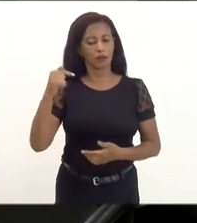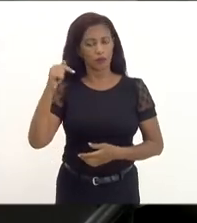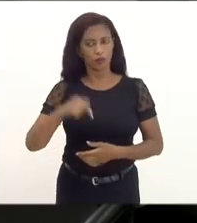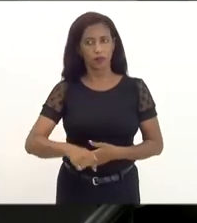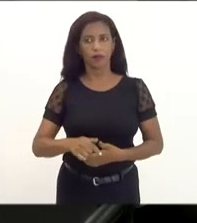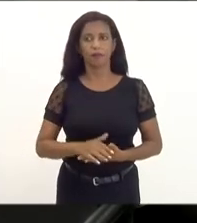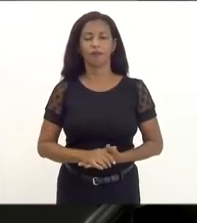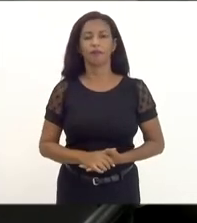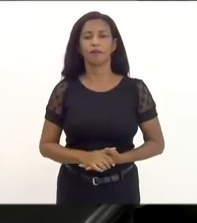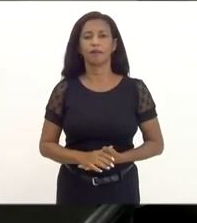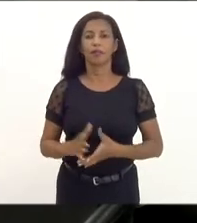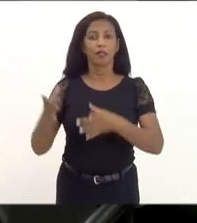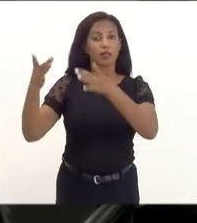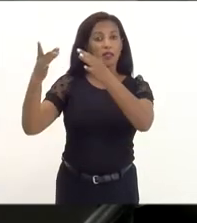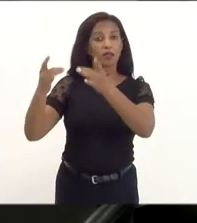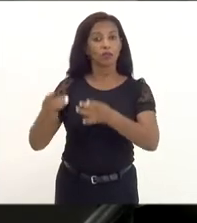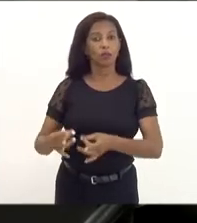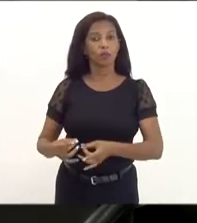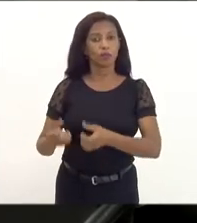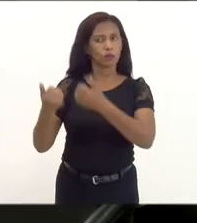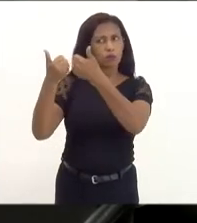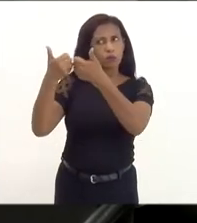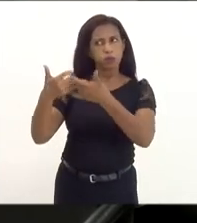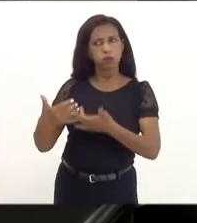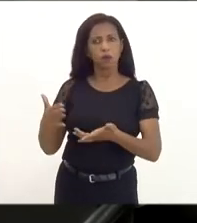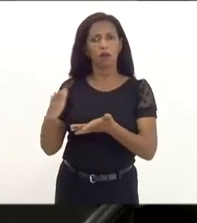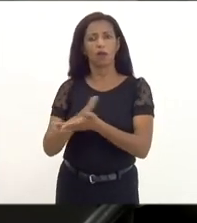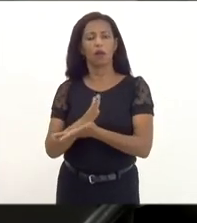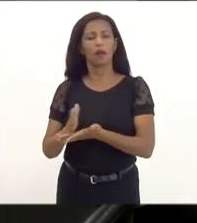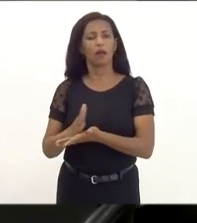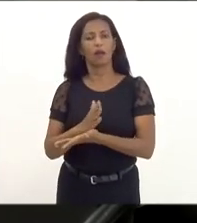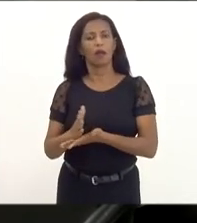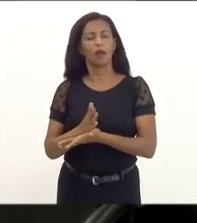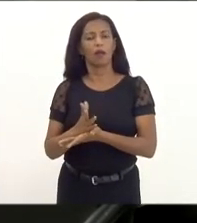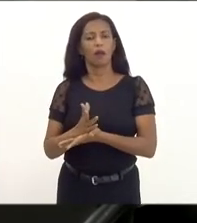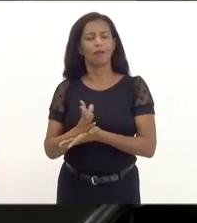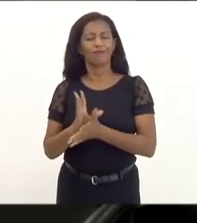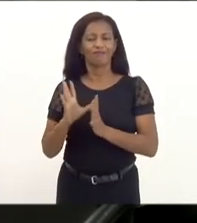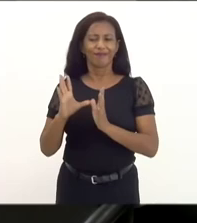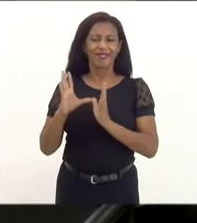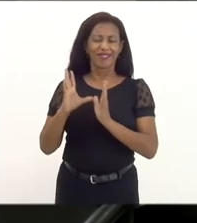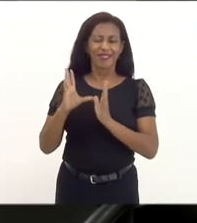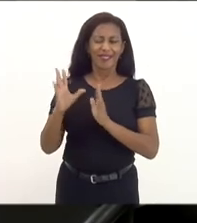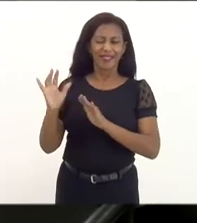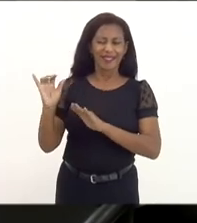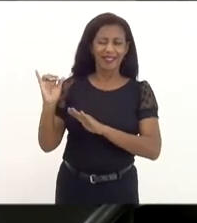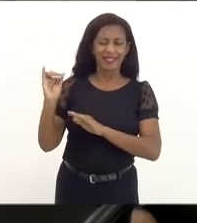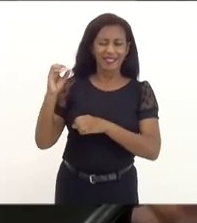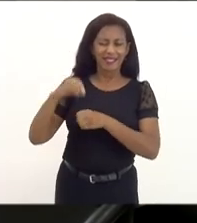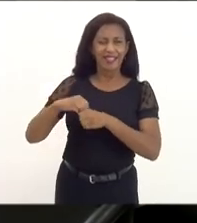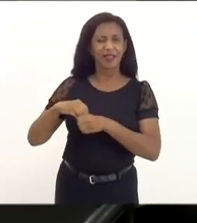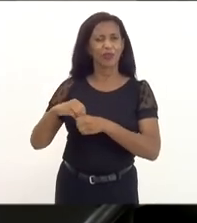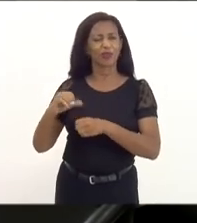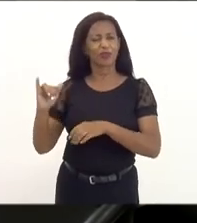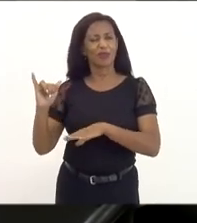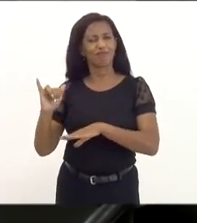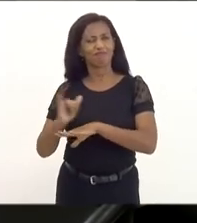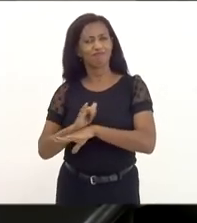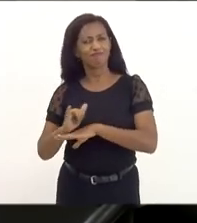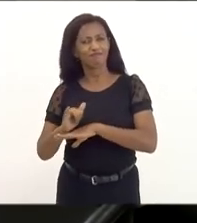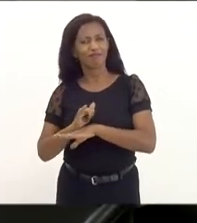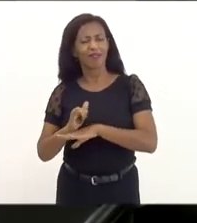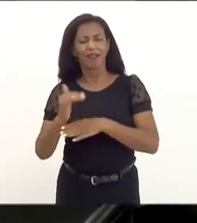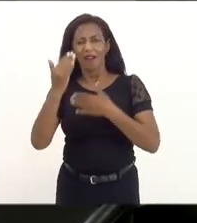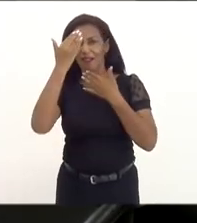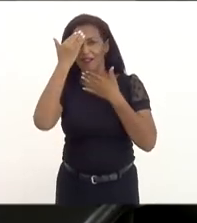aqui esclarecendo algo que é tão complexo na nossa atividade agradeço